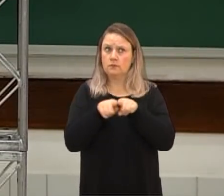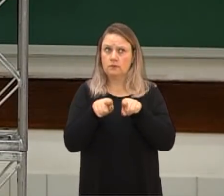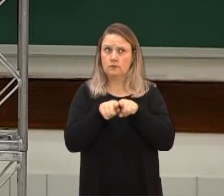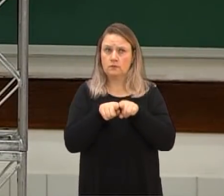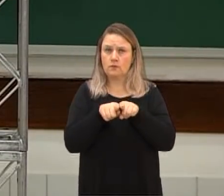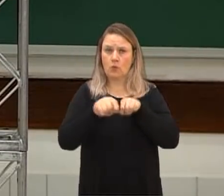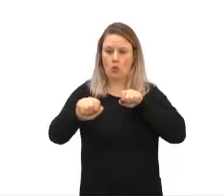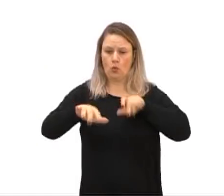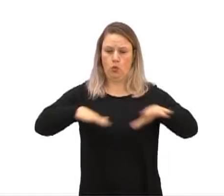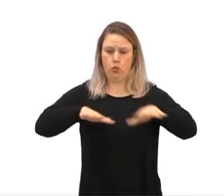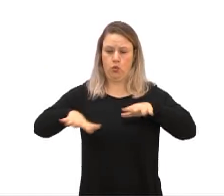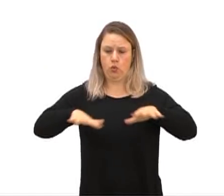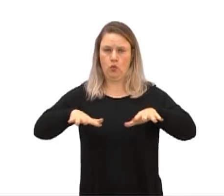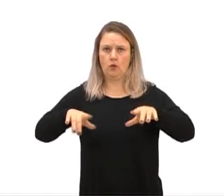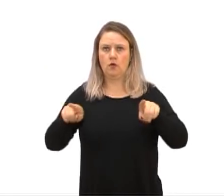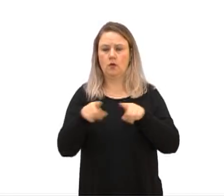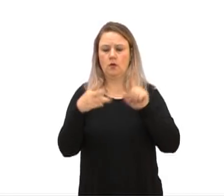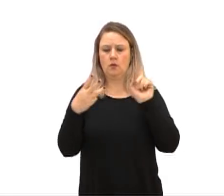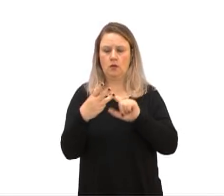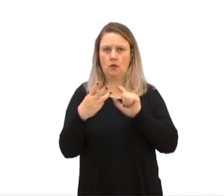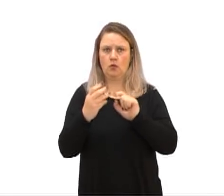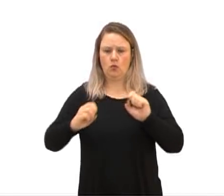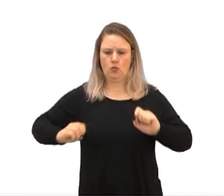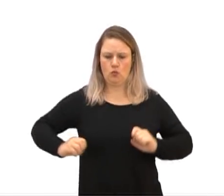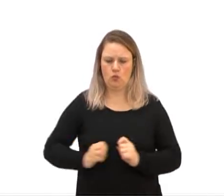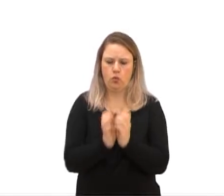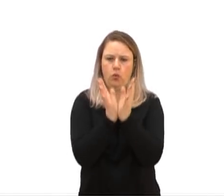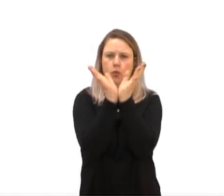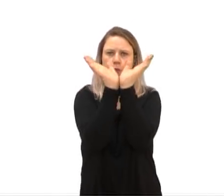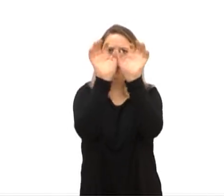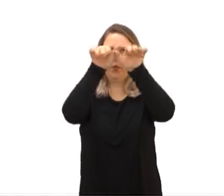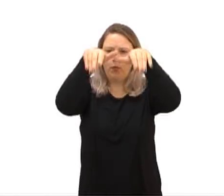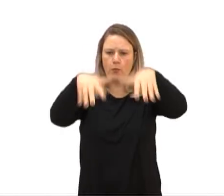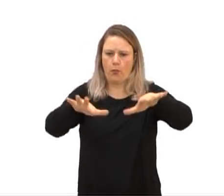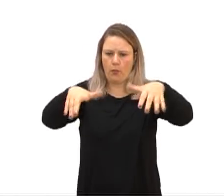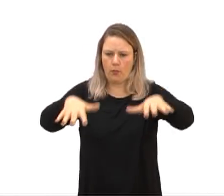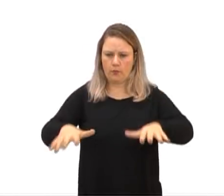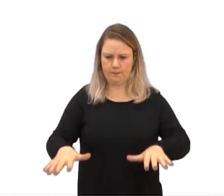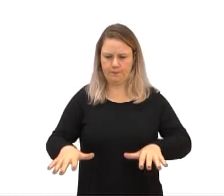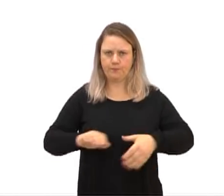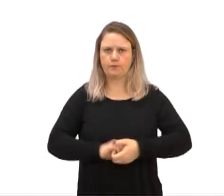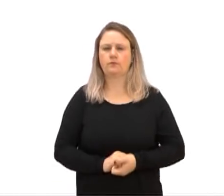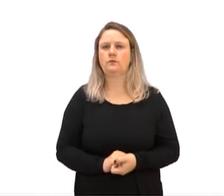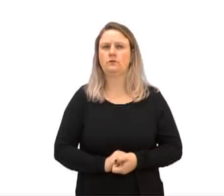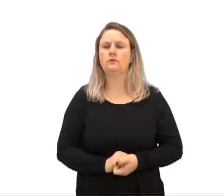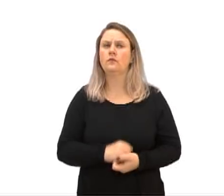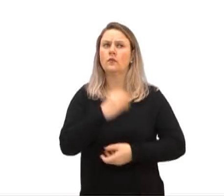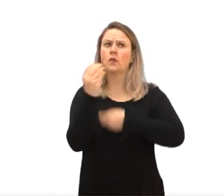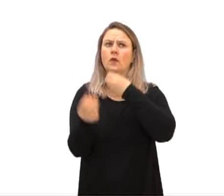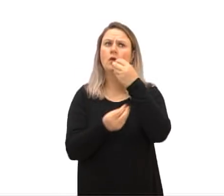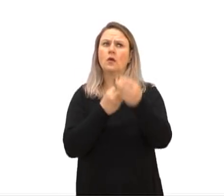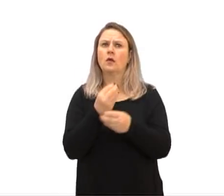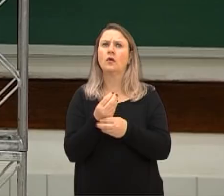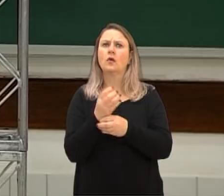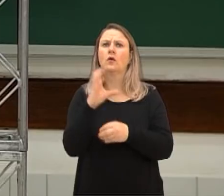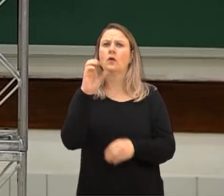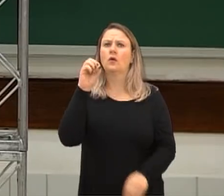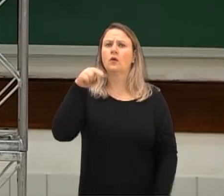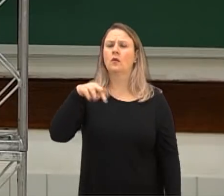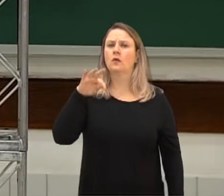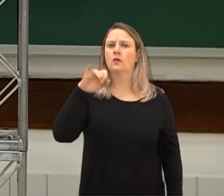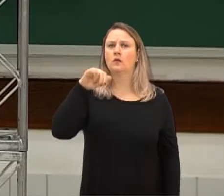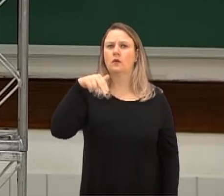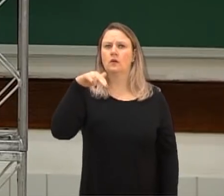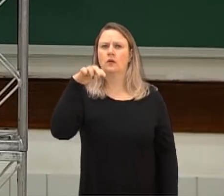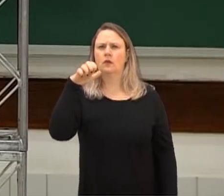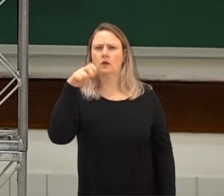de terremotos, e o vulcanismo, que é a formação dos lindos e maravilhosos vulcões. Como se formam os continentes? A gente tem que parar